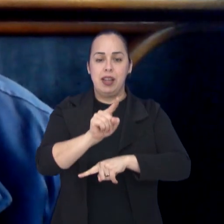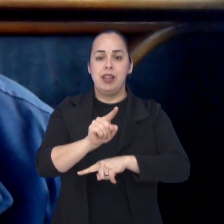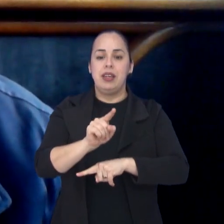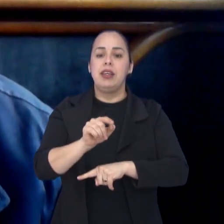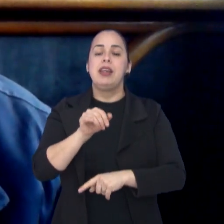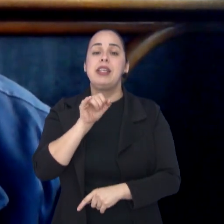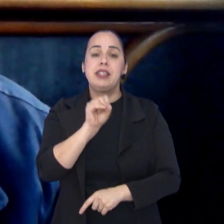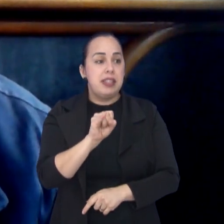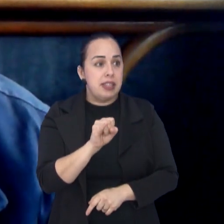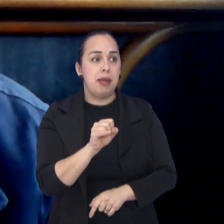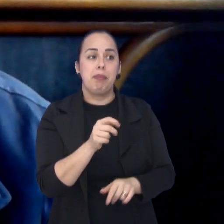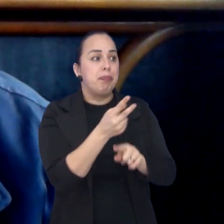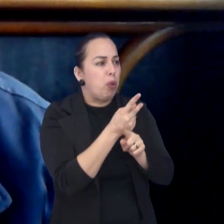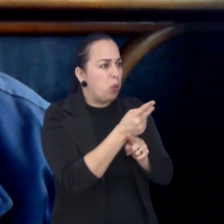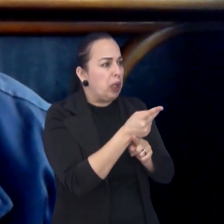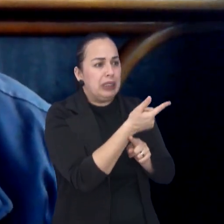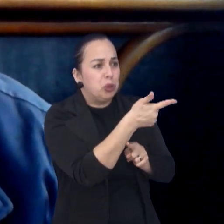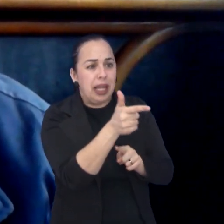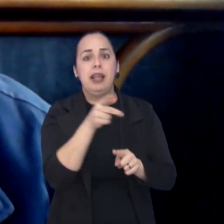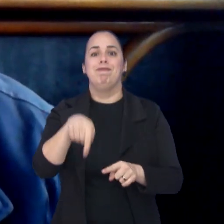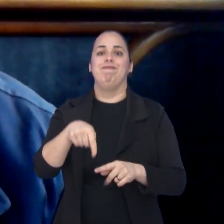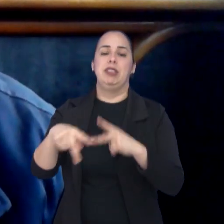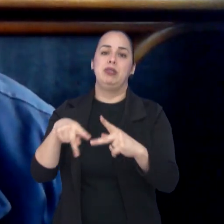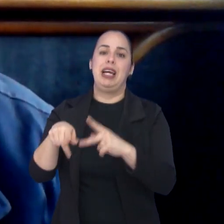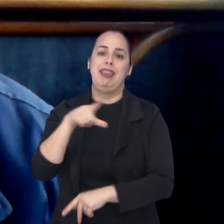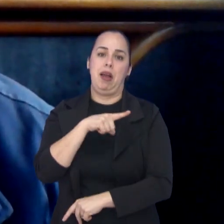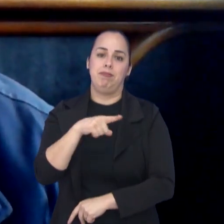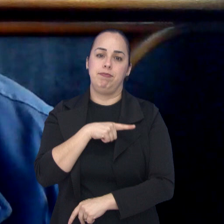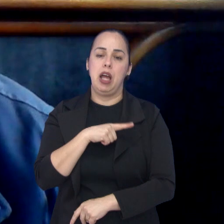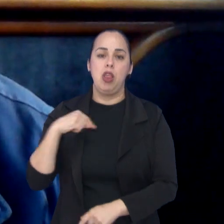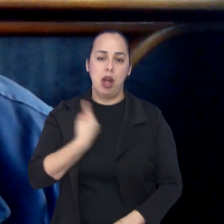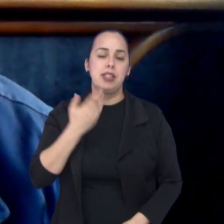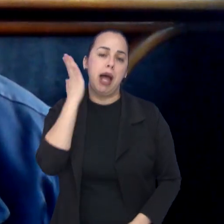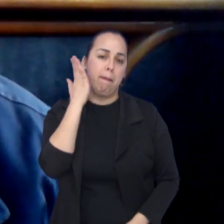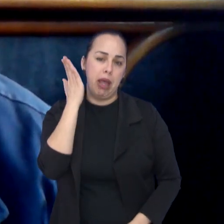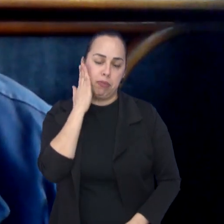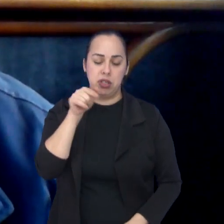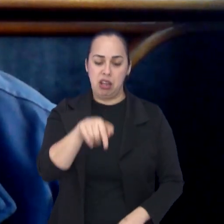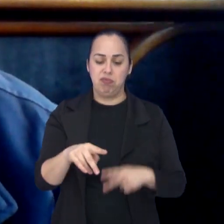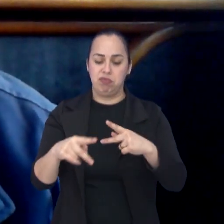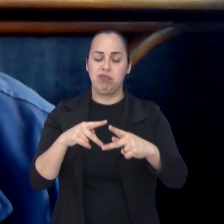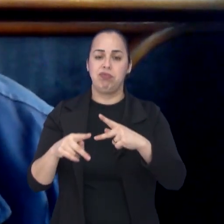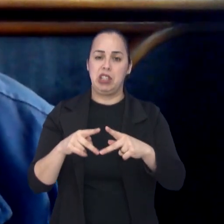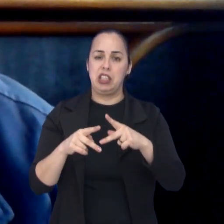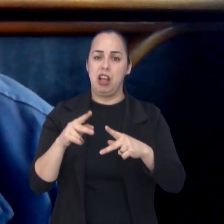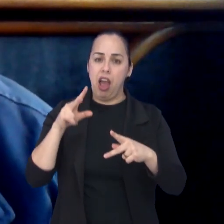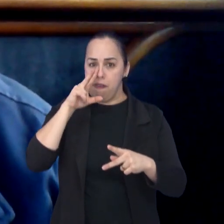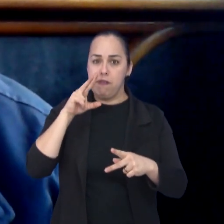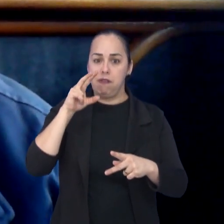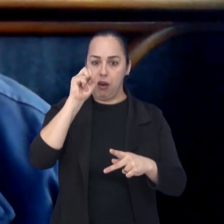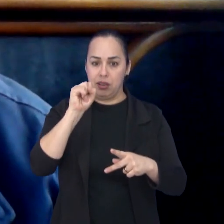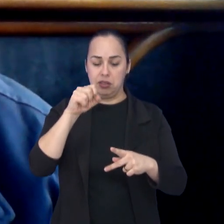coisa, vai em São José que lá tem. E nós sabemos disso. Nós sabemos do porte hoje de São José, que na região é